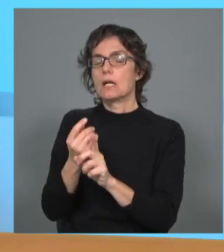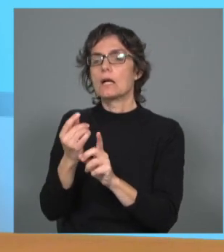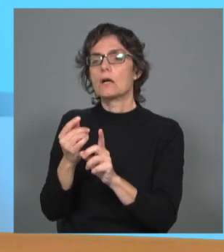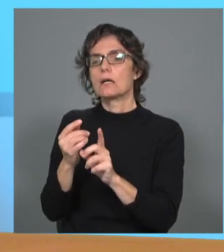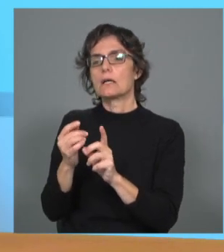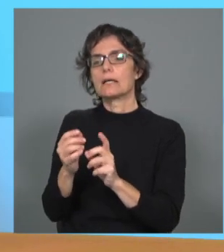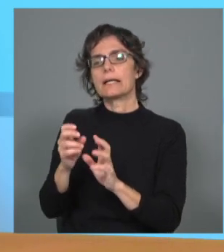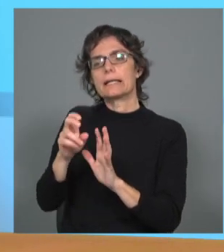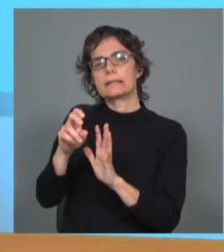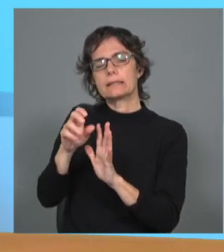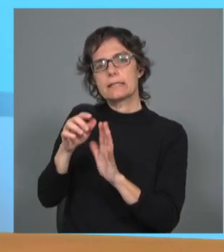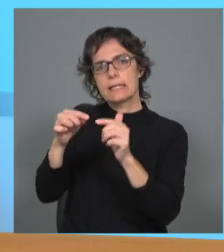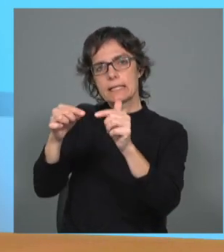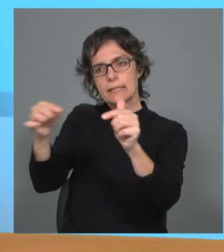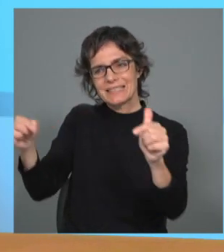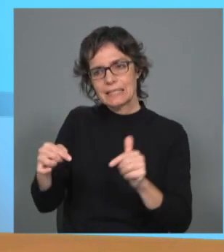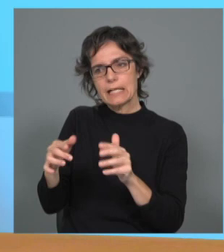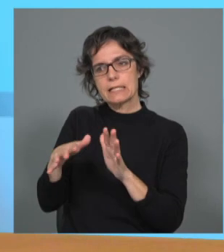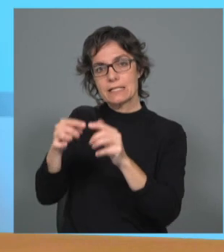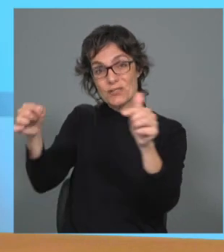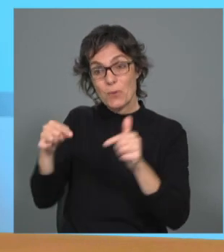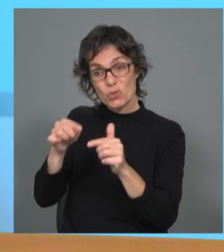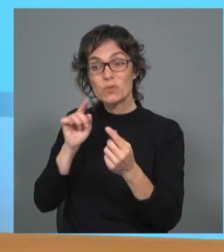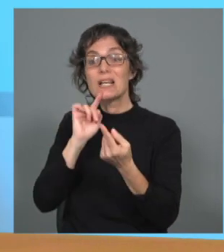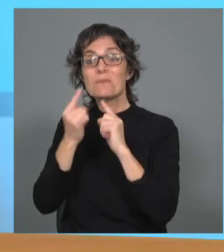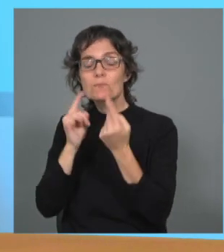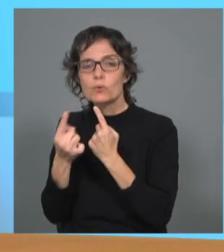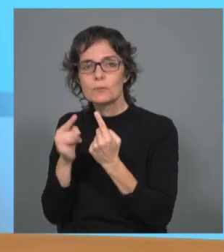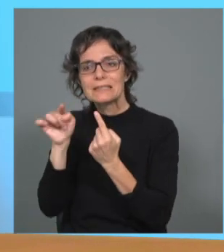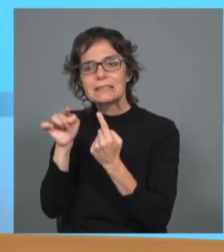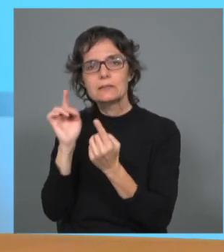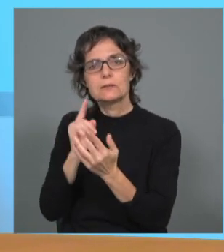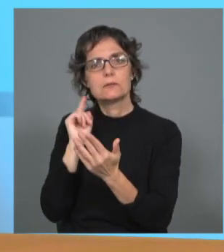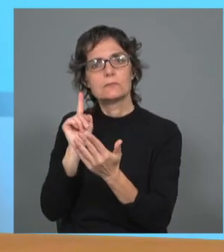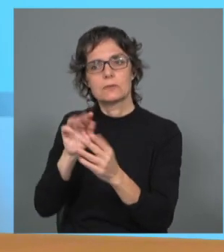a nível local e têm um impacto muito grande. Mas sente que não há disponibilidade para isso?